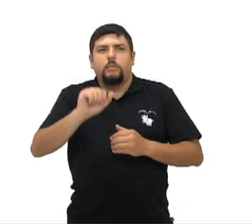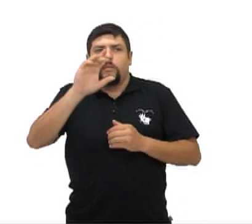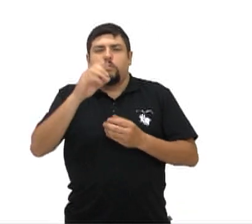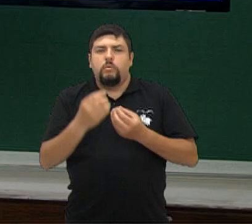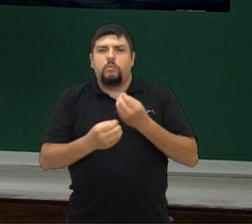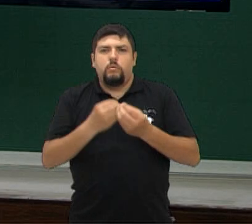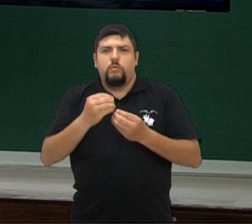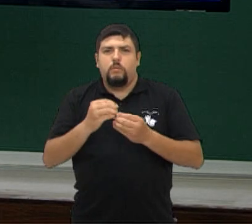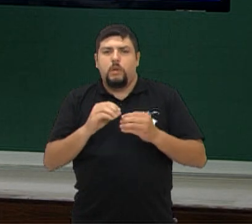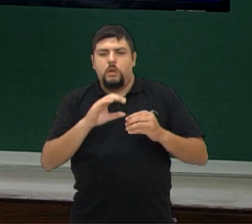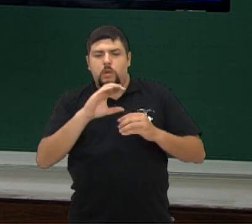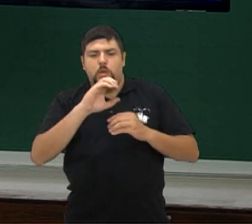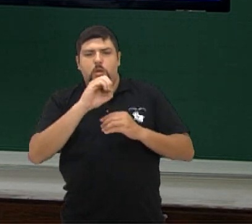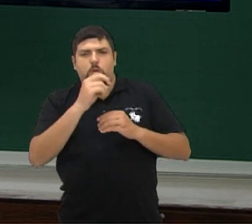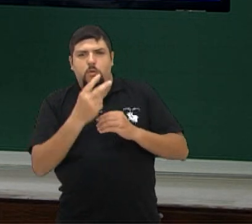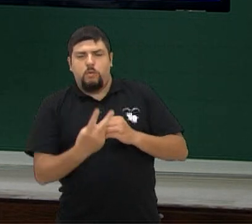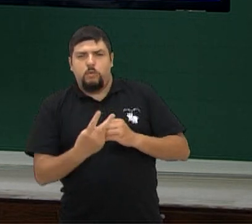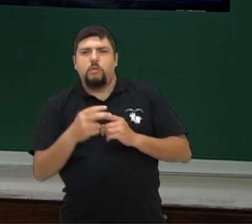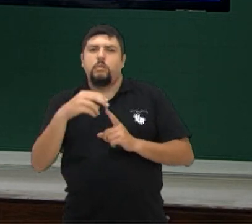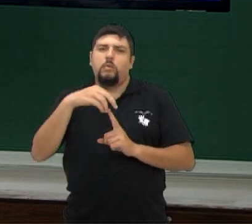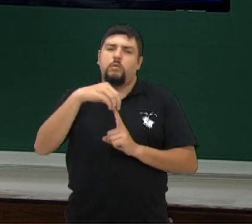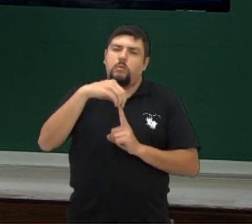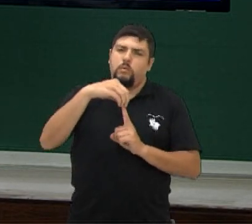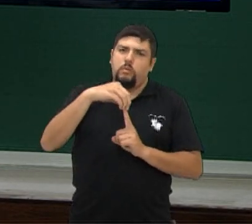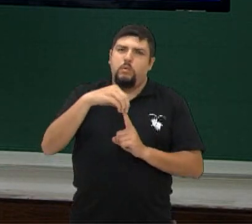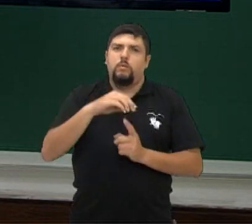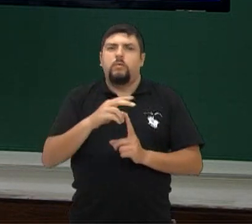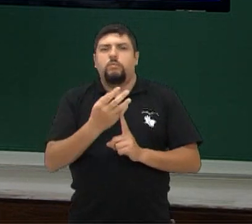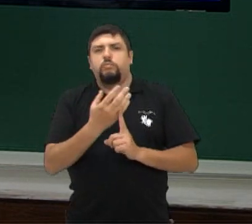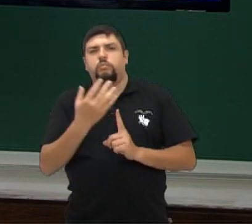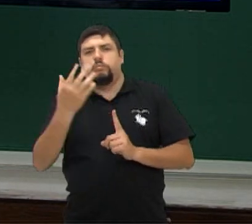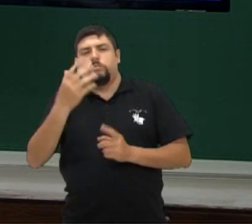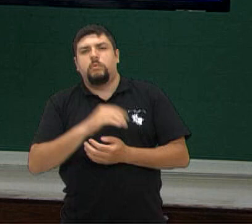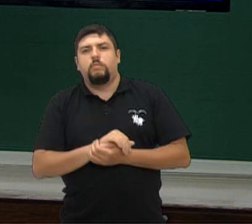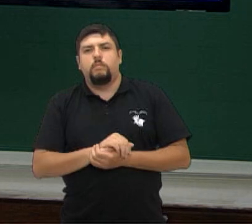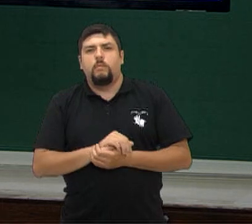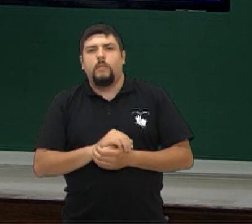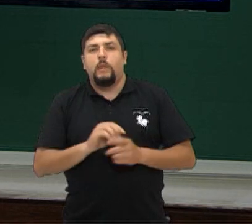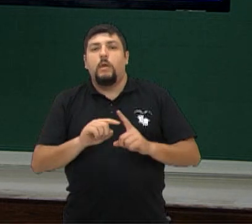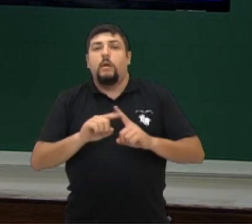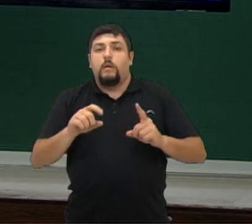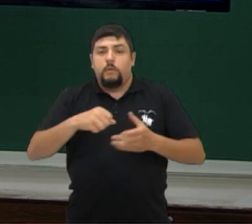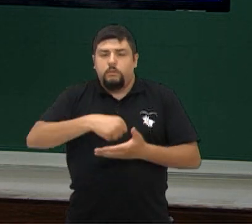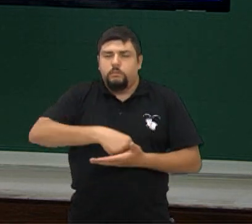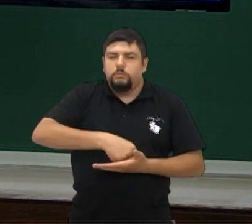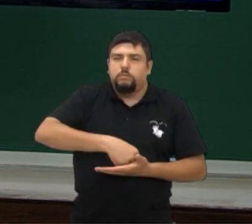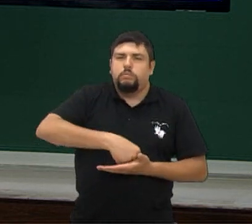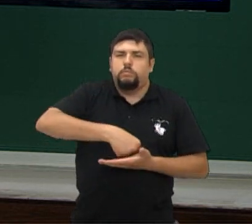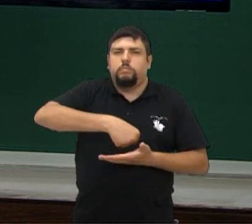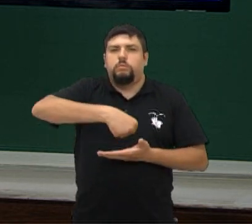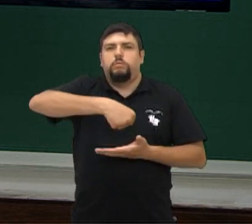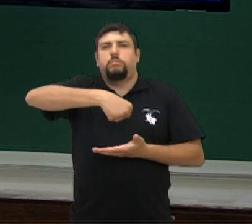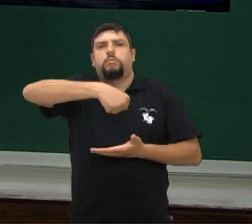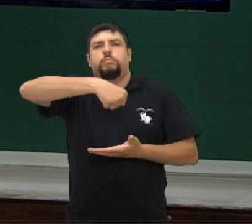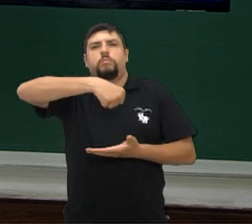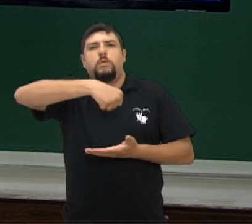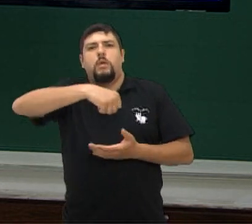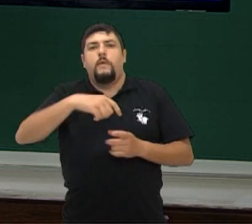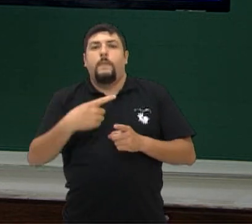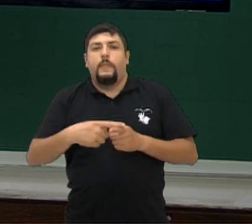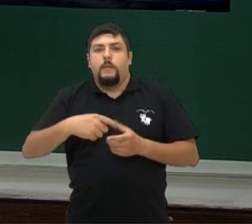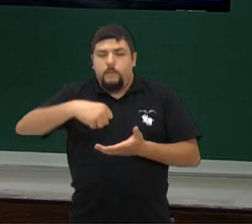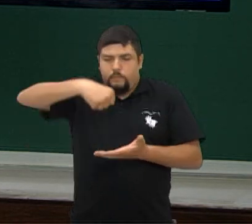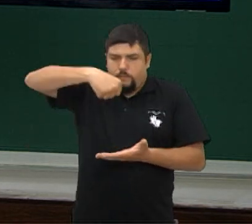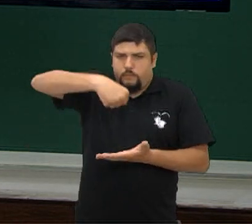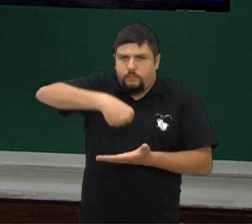componente CO2, que é o único gasoso. Ao contrário, quando eu diminuo a pressão, ou seja, não estou apertando, porque